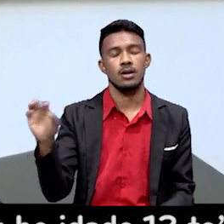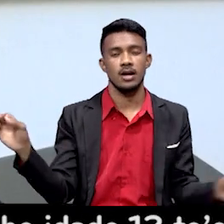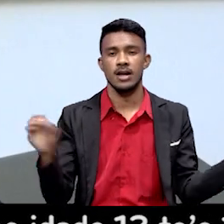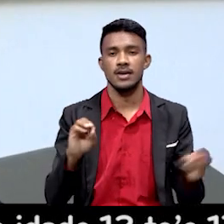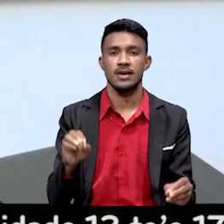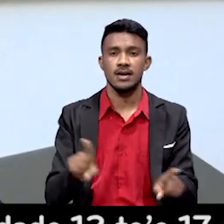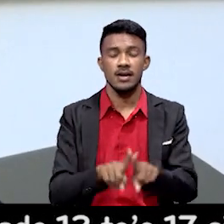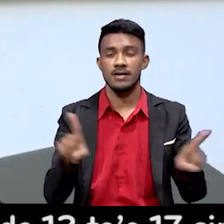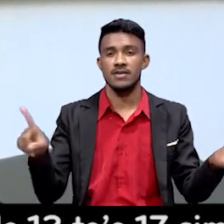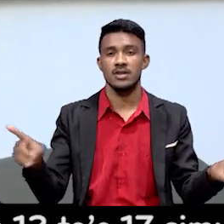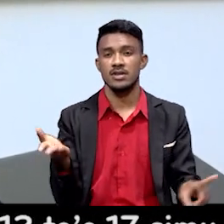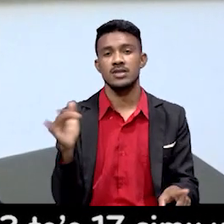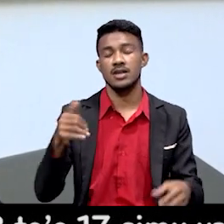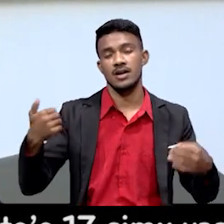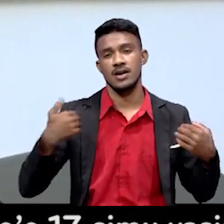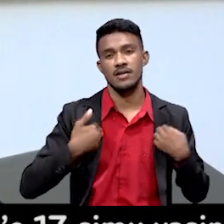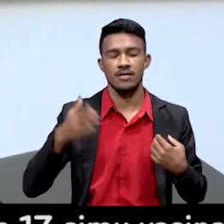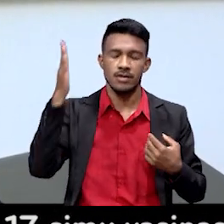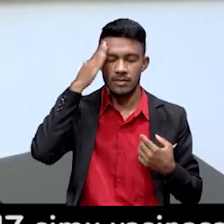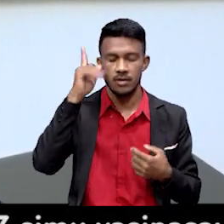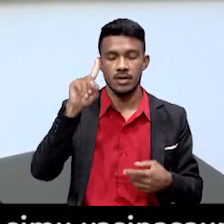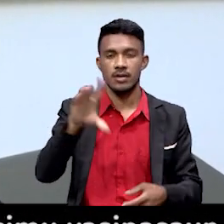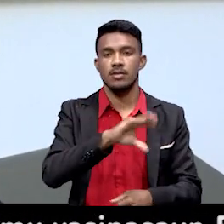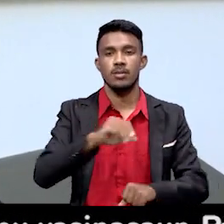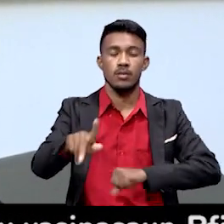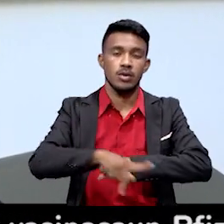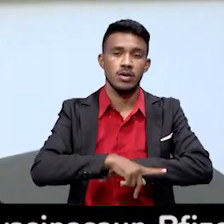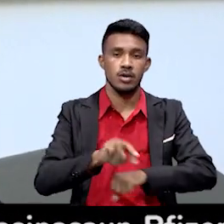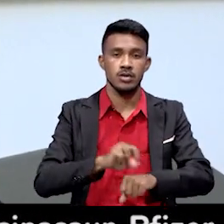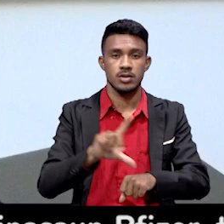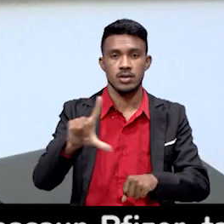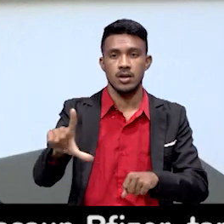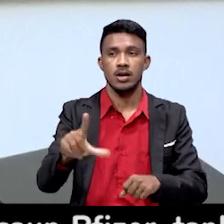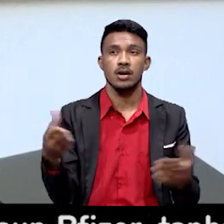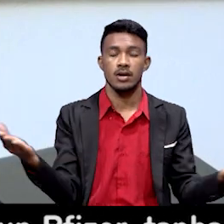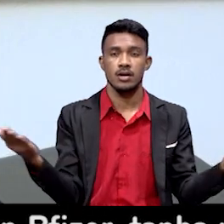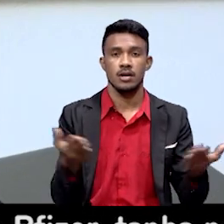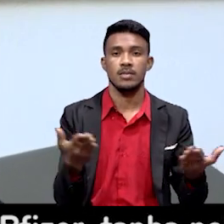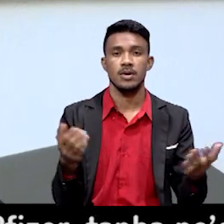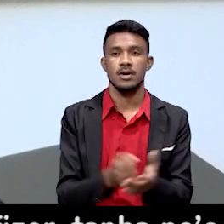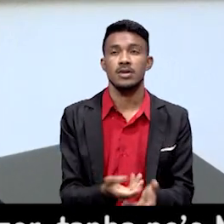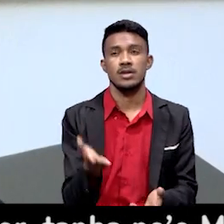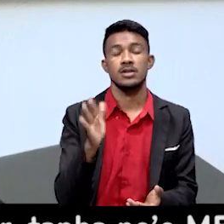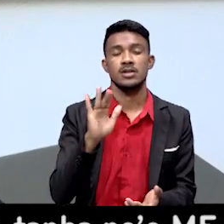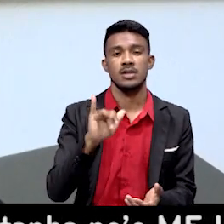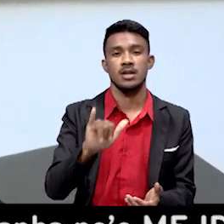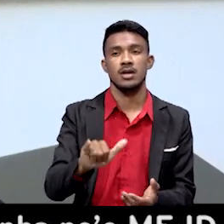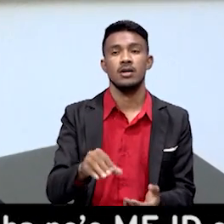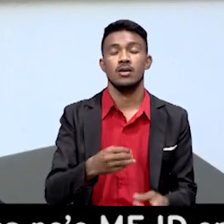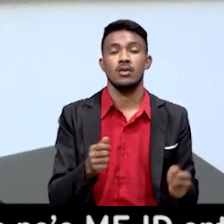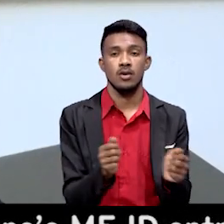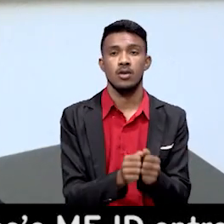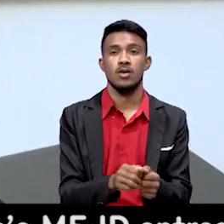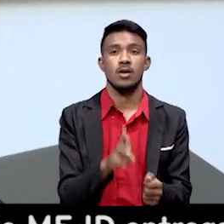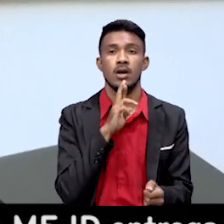consenso ida, ne consenso politika nasional, consenso politika nasional. Ke sira horazaung ida